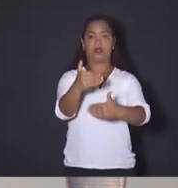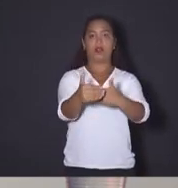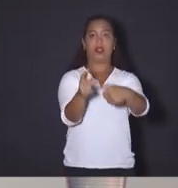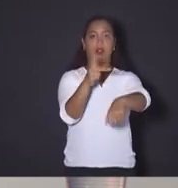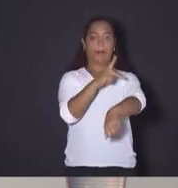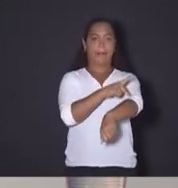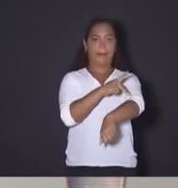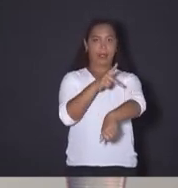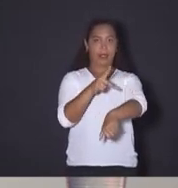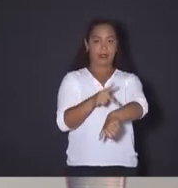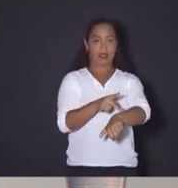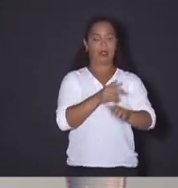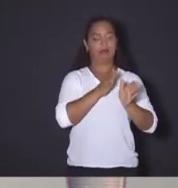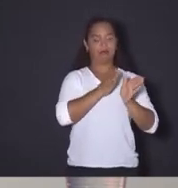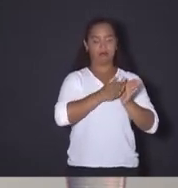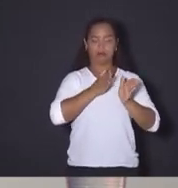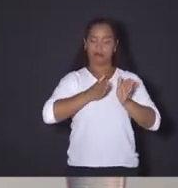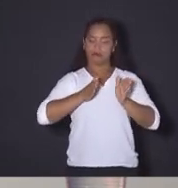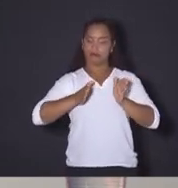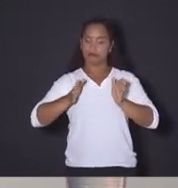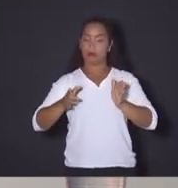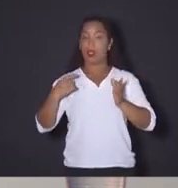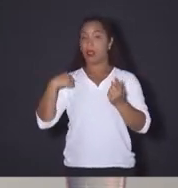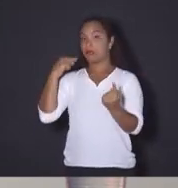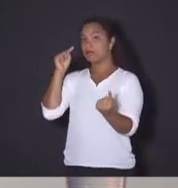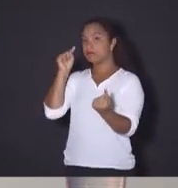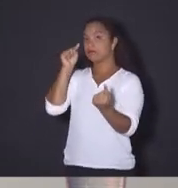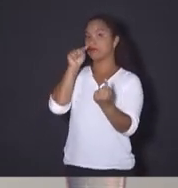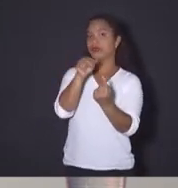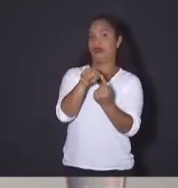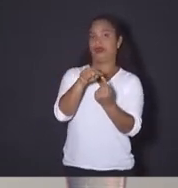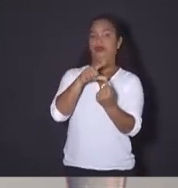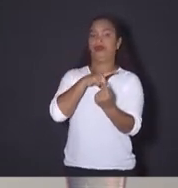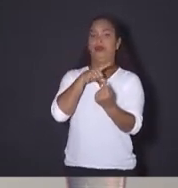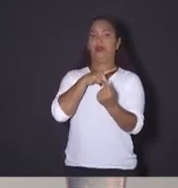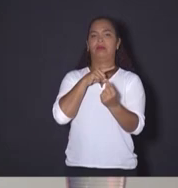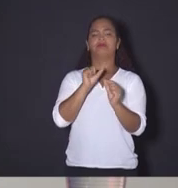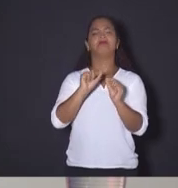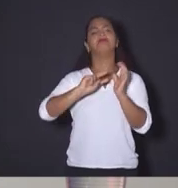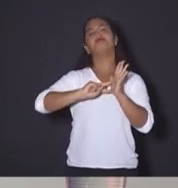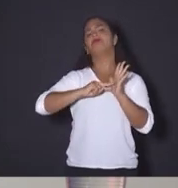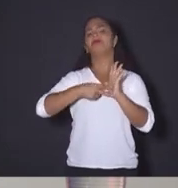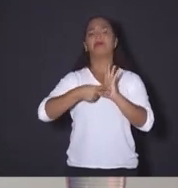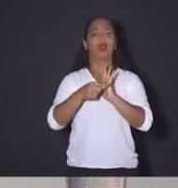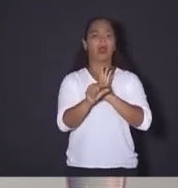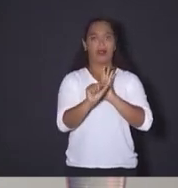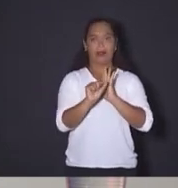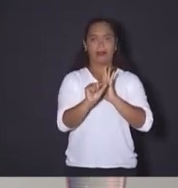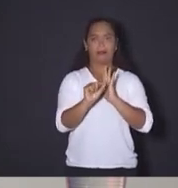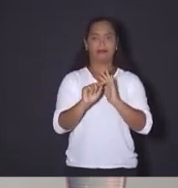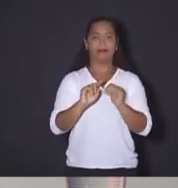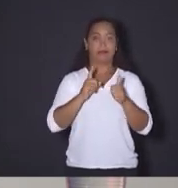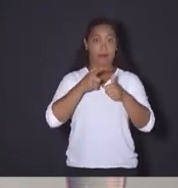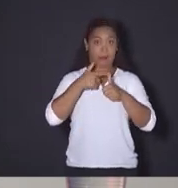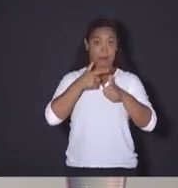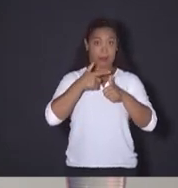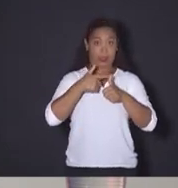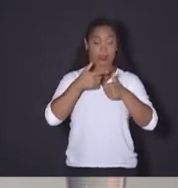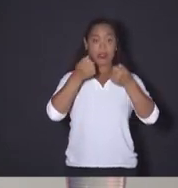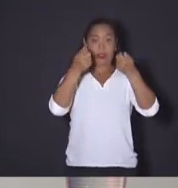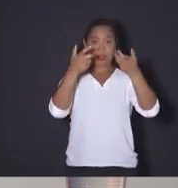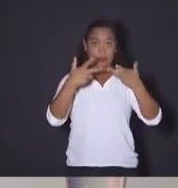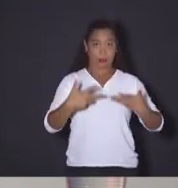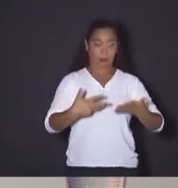metódico e intencional ora o que quer dizer um processo metódico intencional primeira coisa que quando nós falamos da